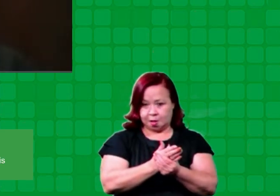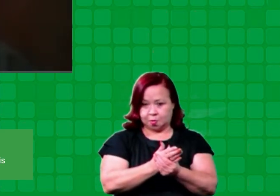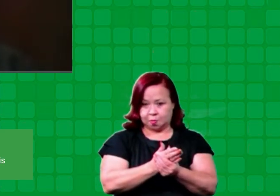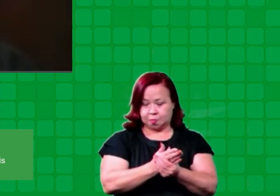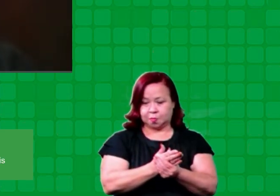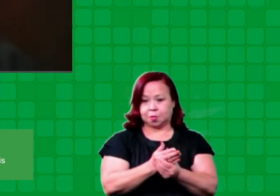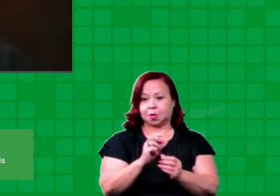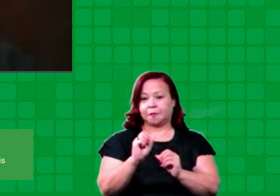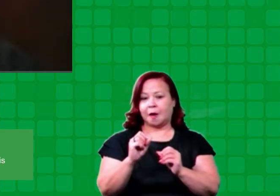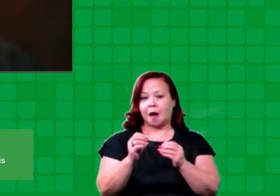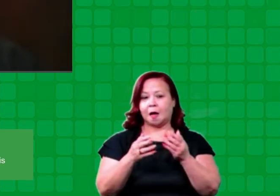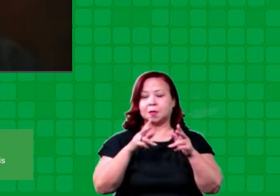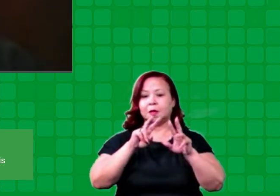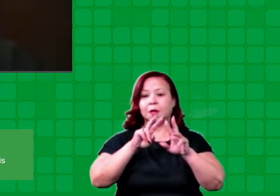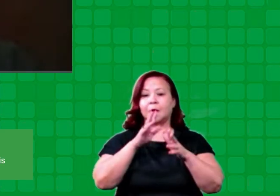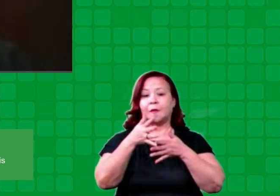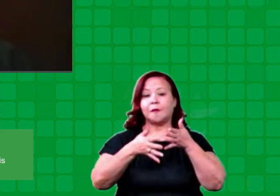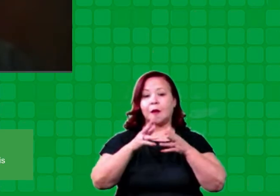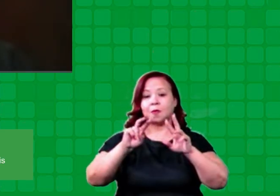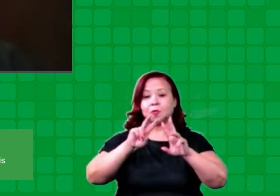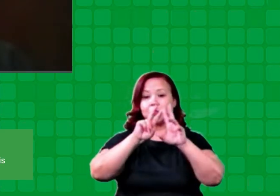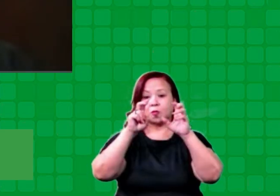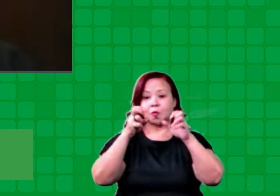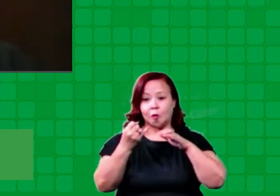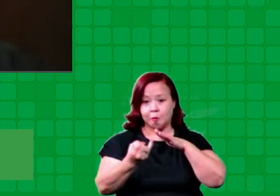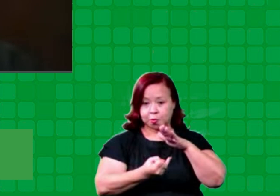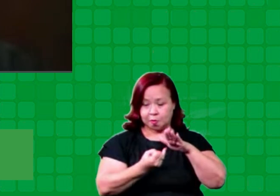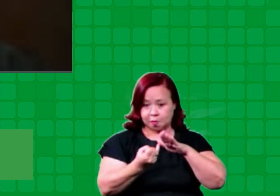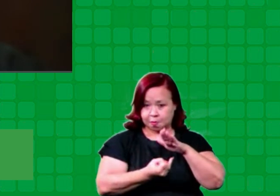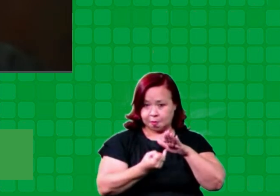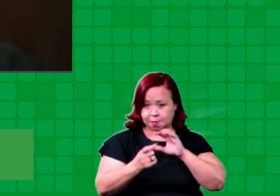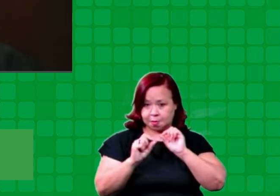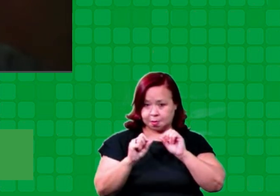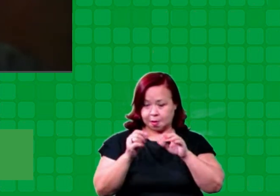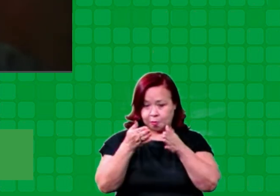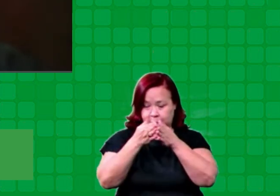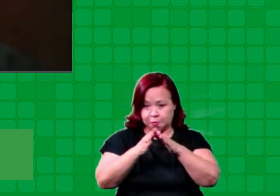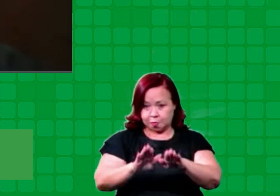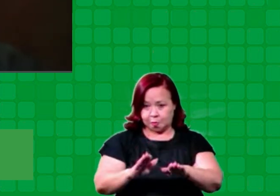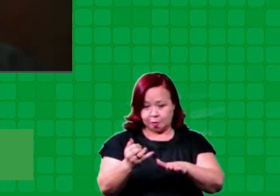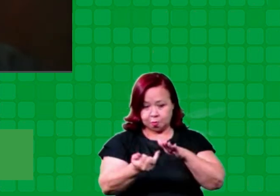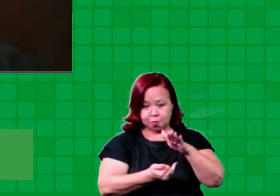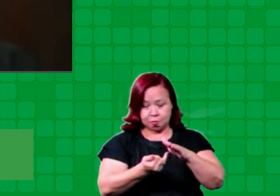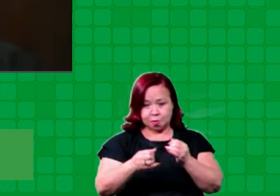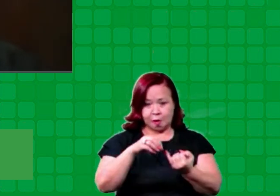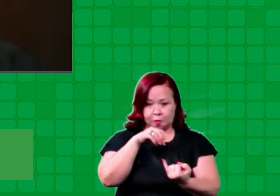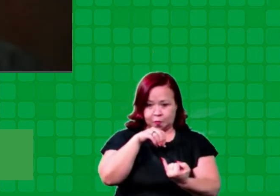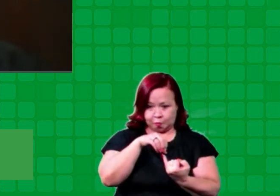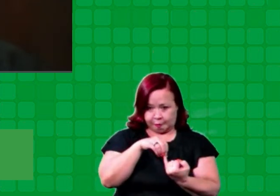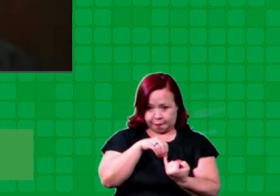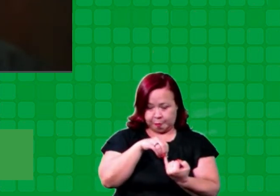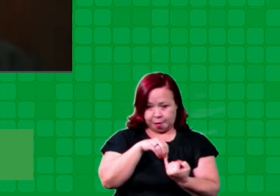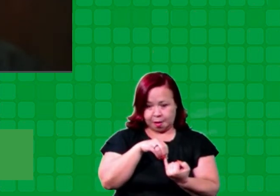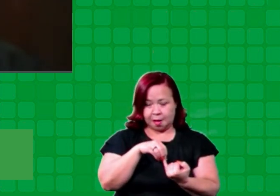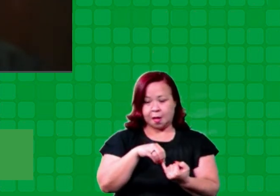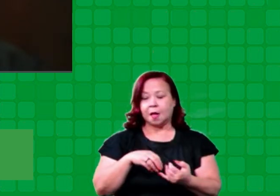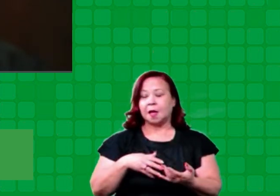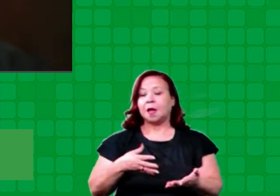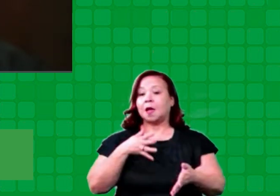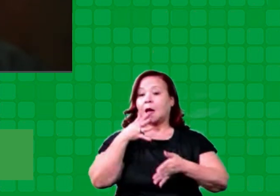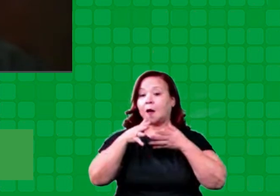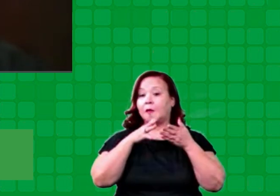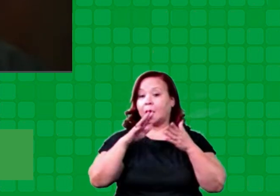que vai tratar sobre a institucionalização do repositório institucional do IFB. E a palavra está com